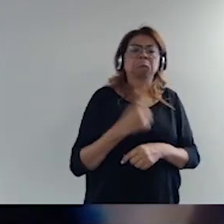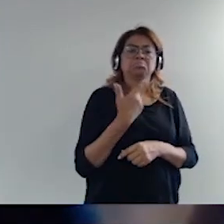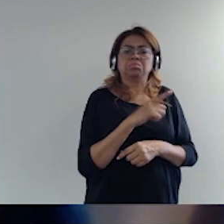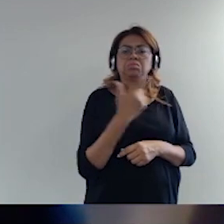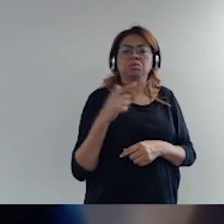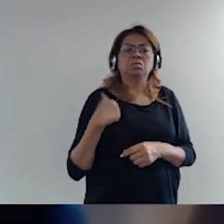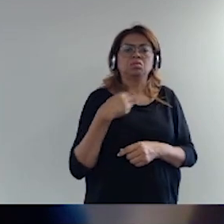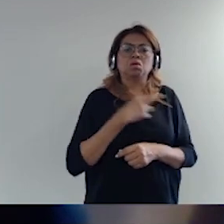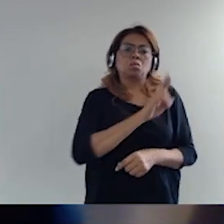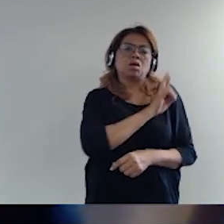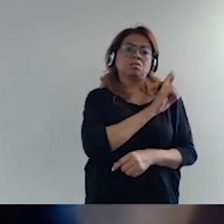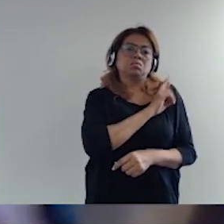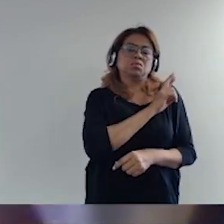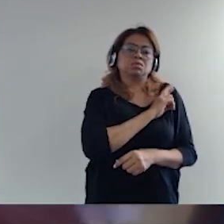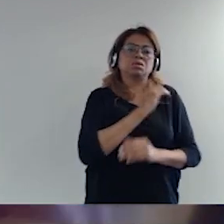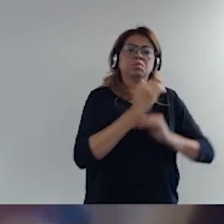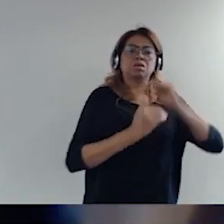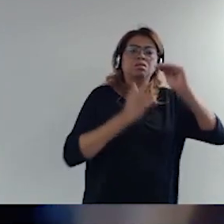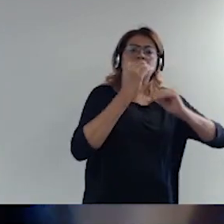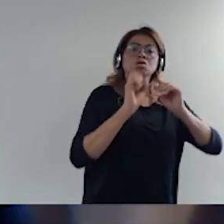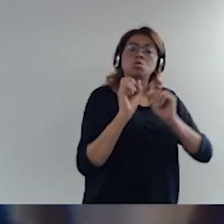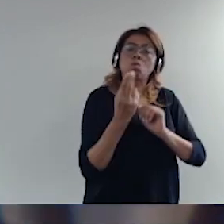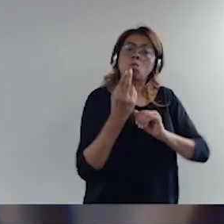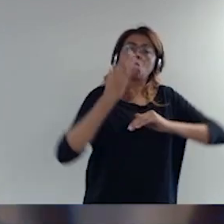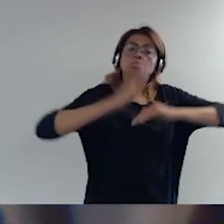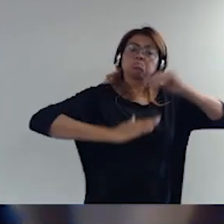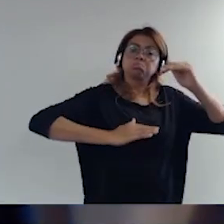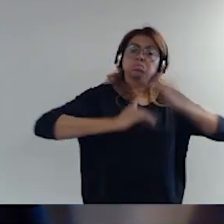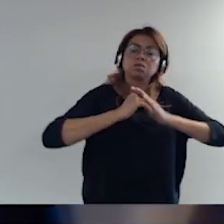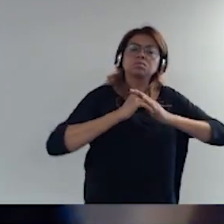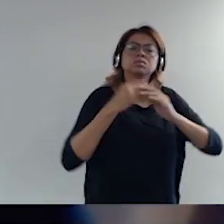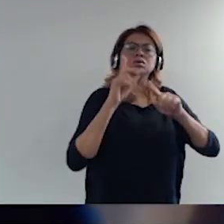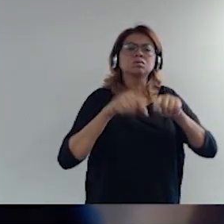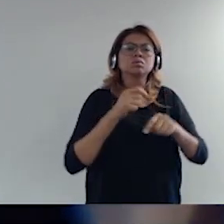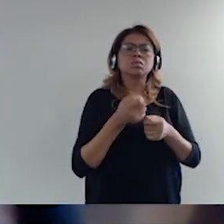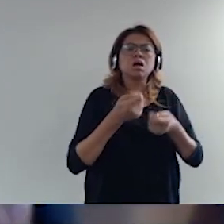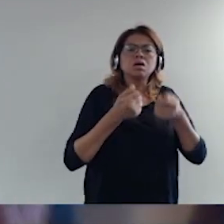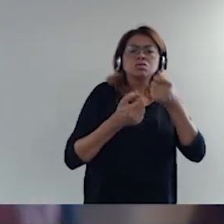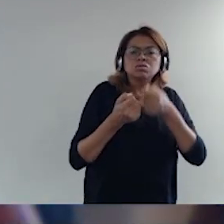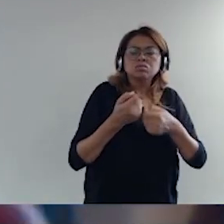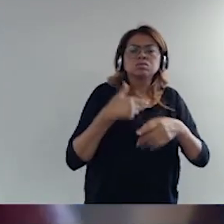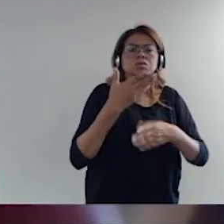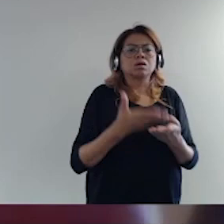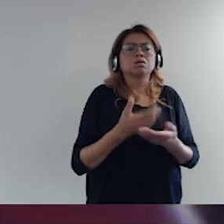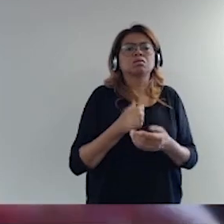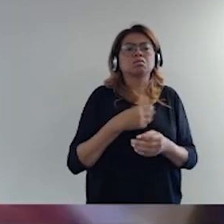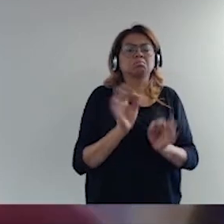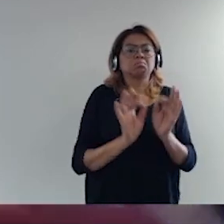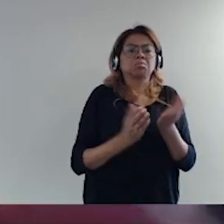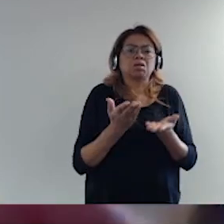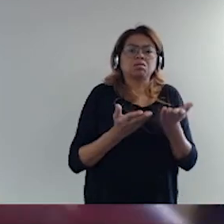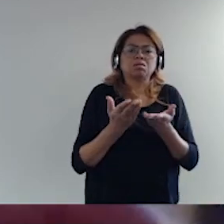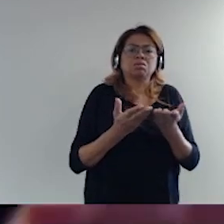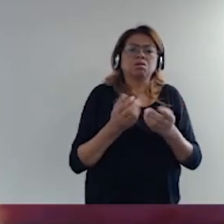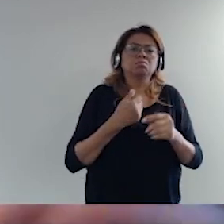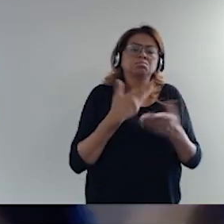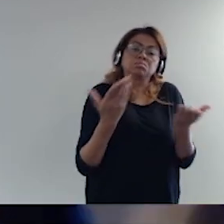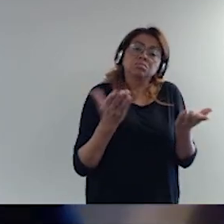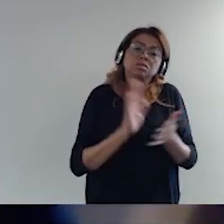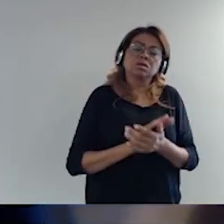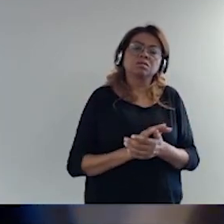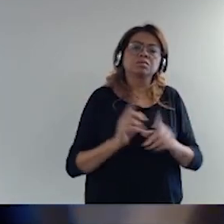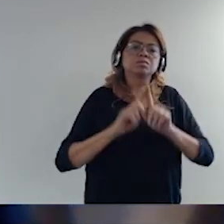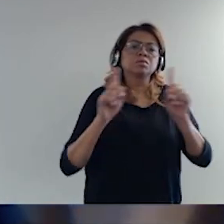a capacidade, né, técnica que ela teria para gerir, e os trata, e isso não é complexo de vira-lata, podem ter